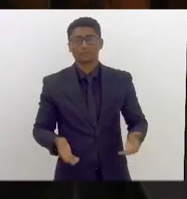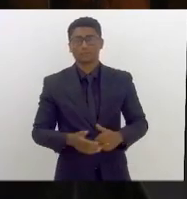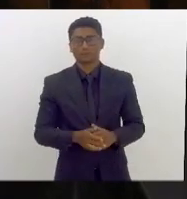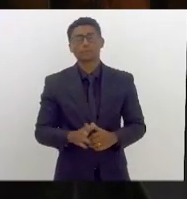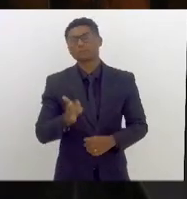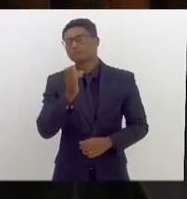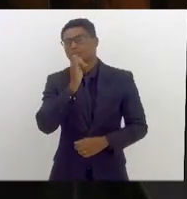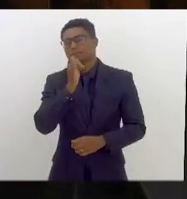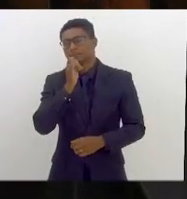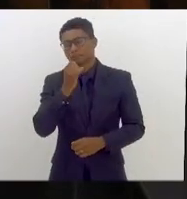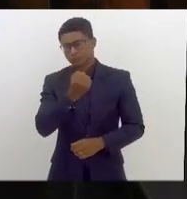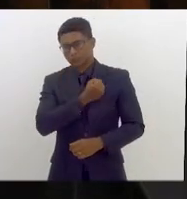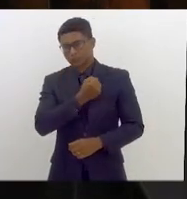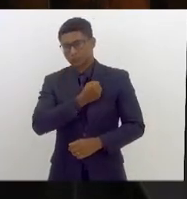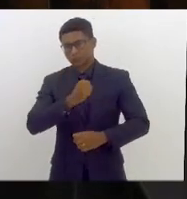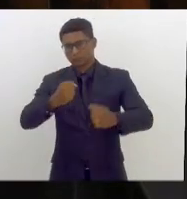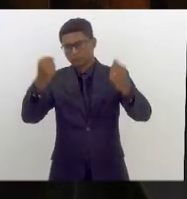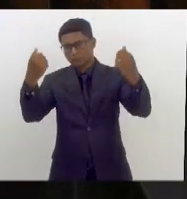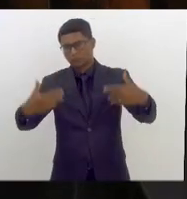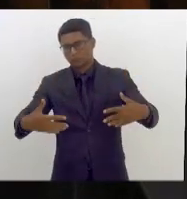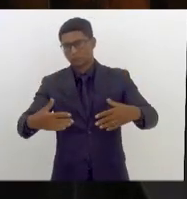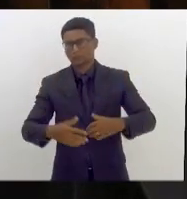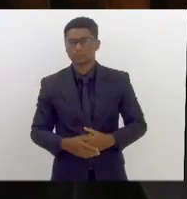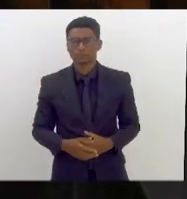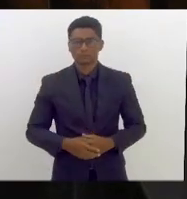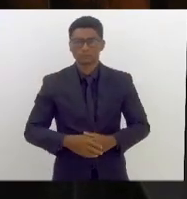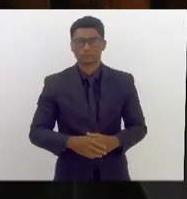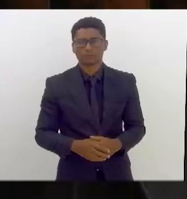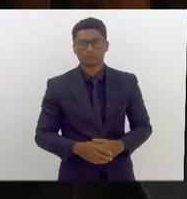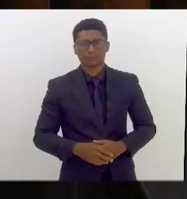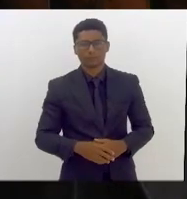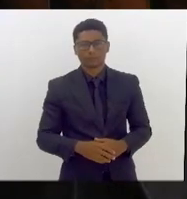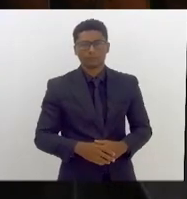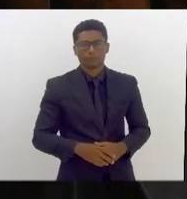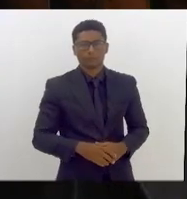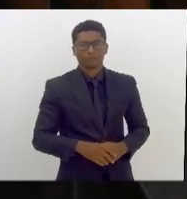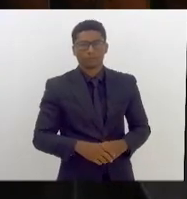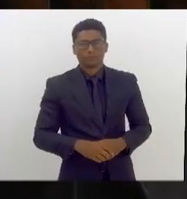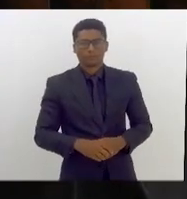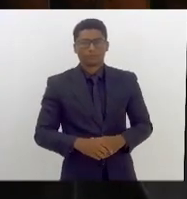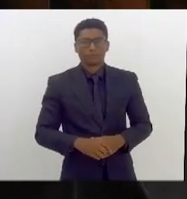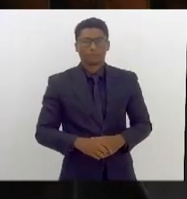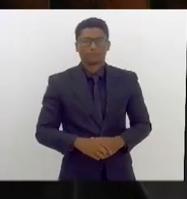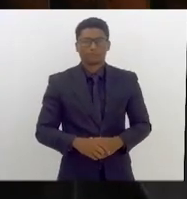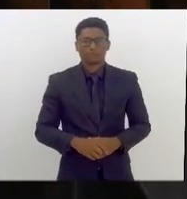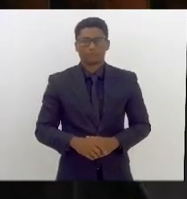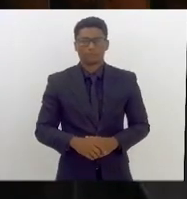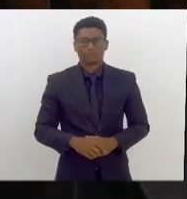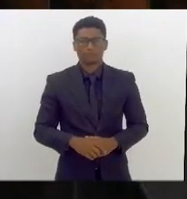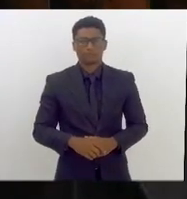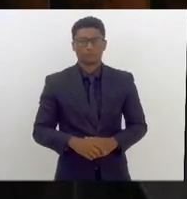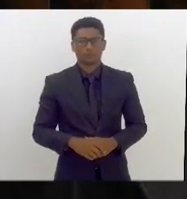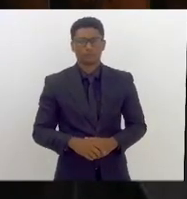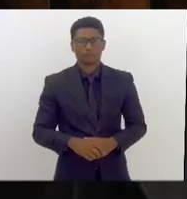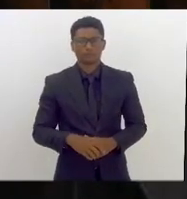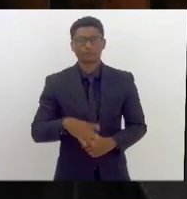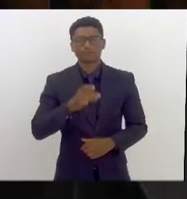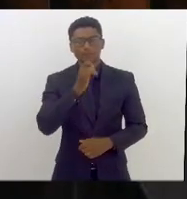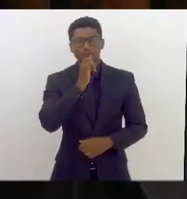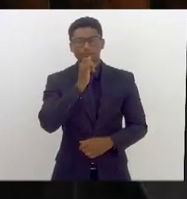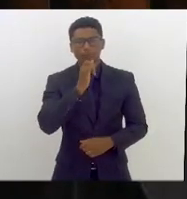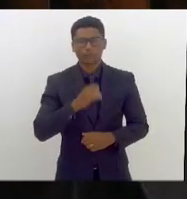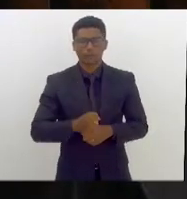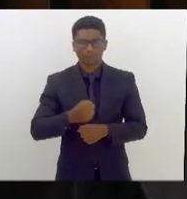números, deputada Tiaju. Em números. Quando, por exemplo,